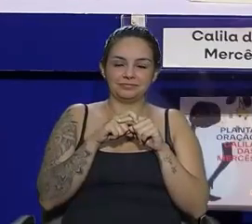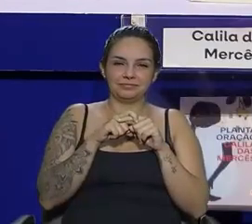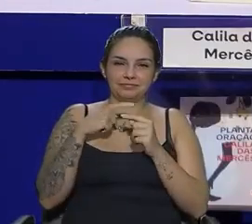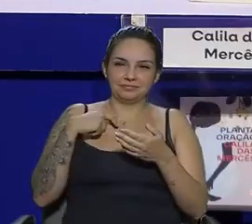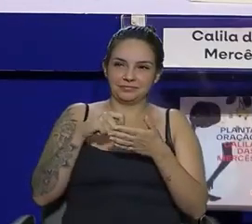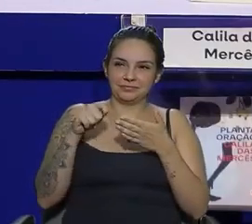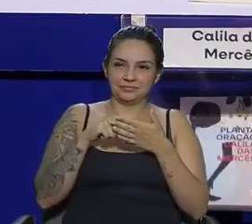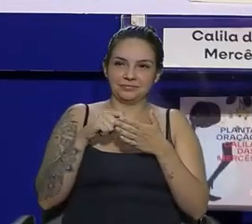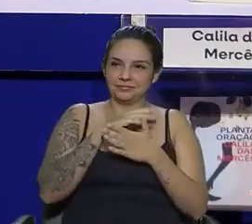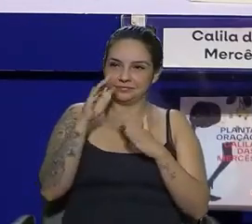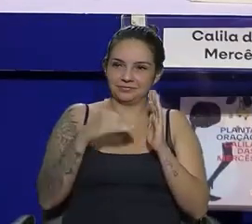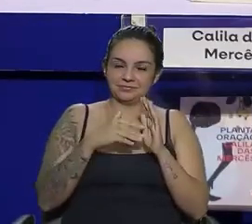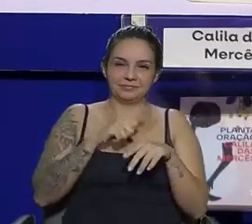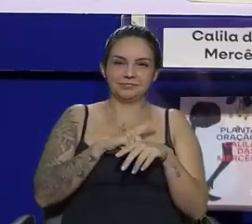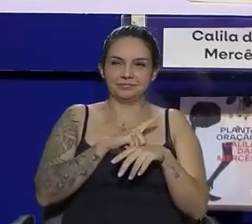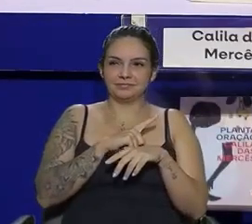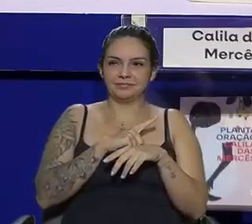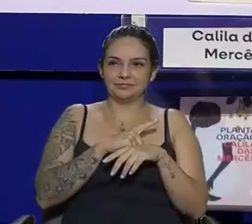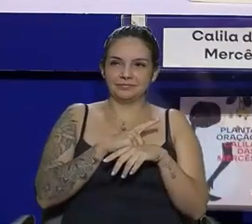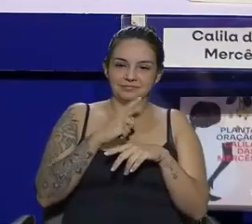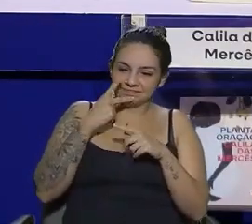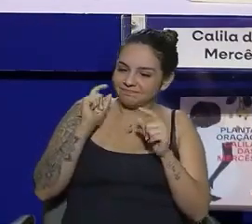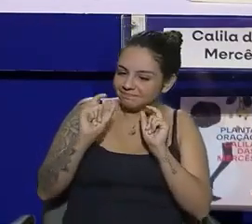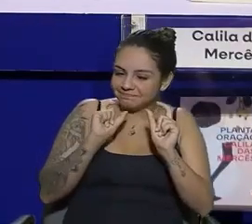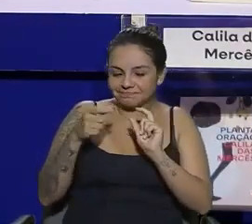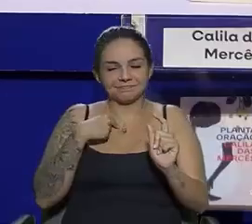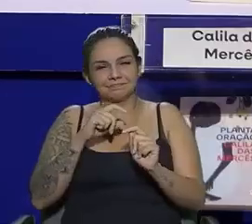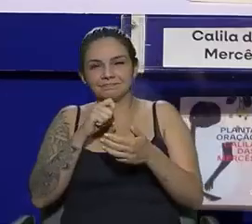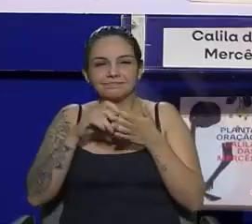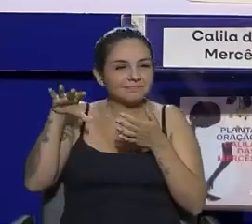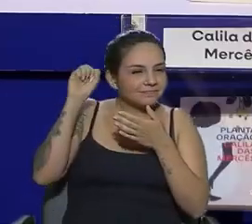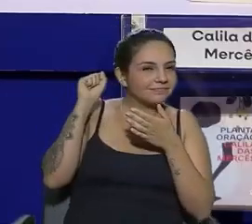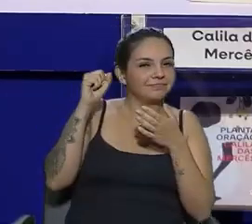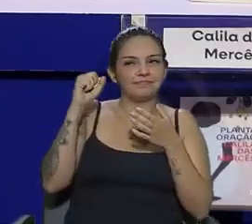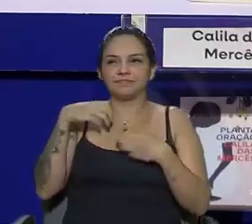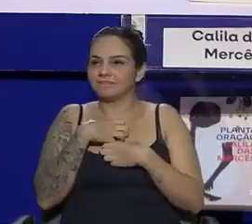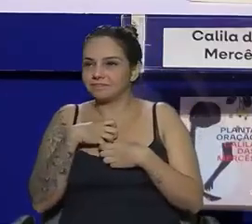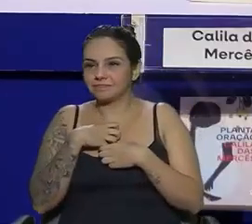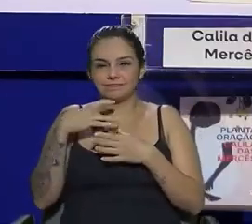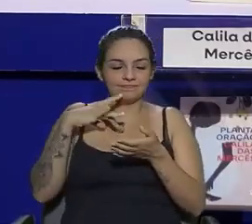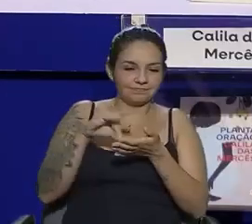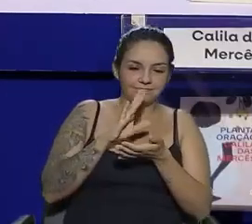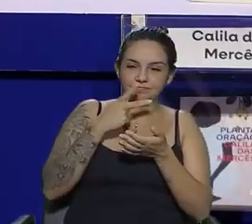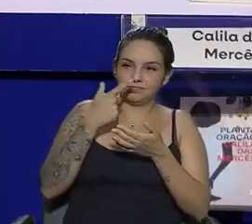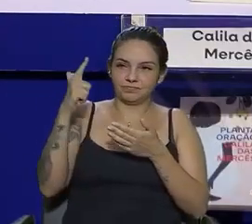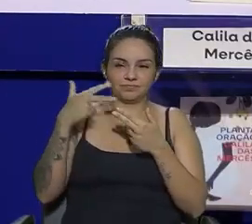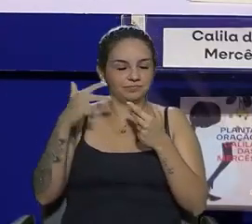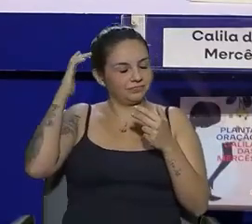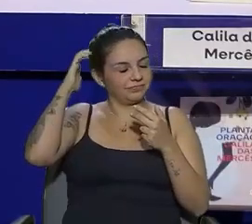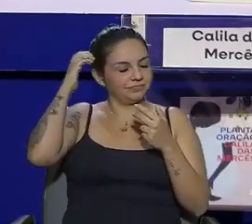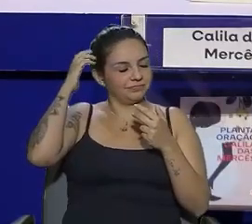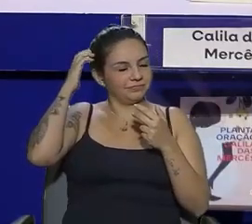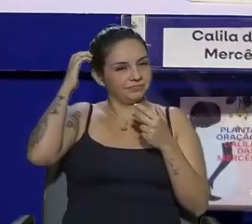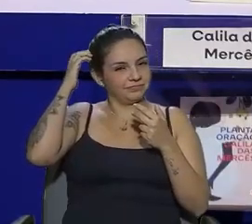para que eu escreva. Então, toda hora tem um gemido, uma ladainha, alguma coisa que eu ouço na rua, alguma coisa que me incomoda. Já falei isso outras vezes,